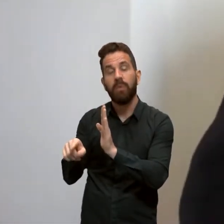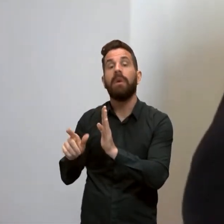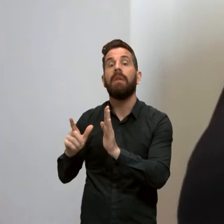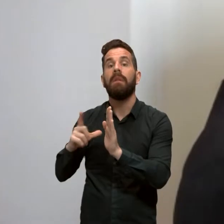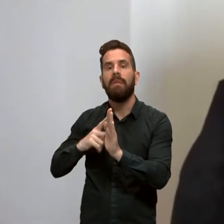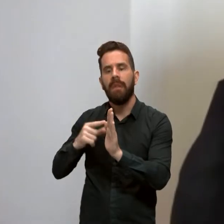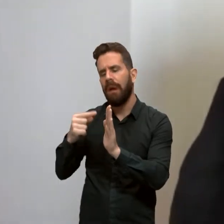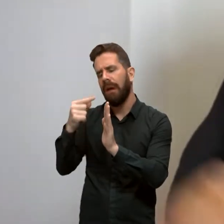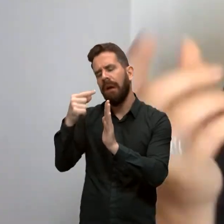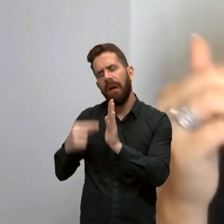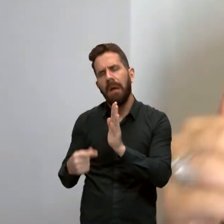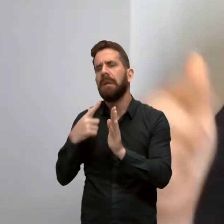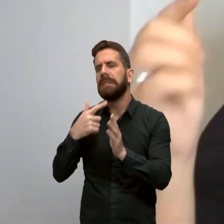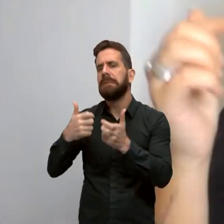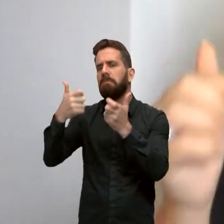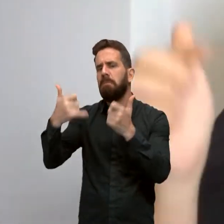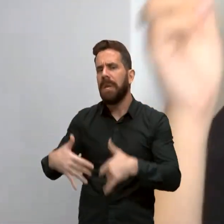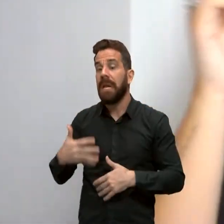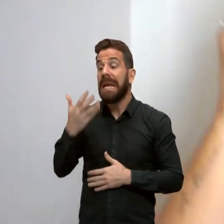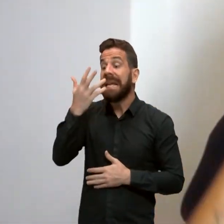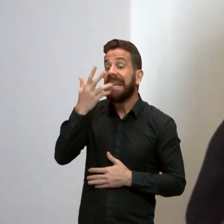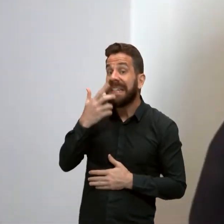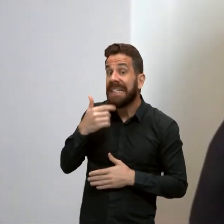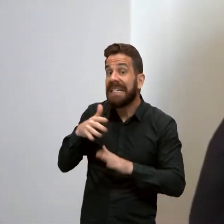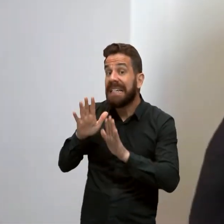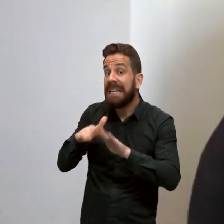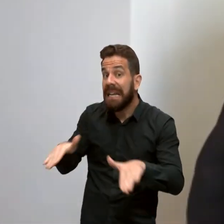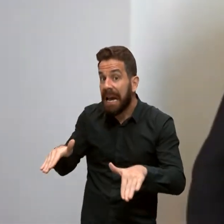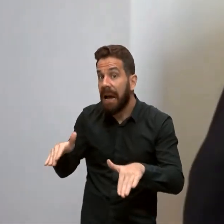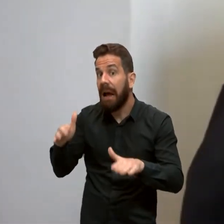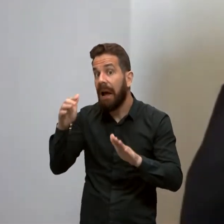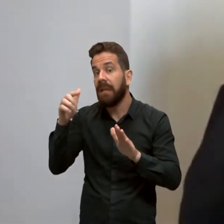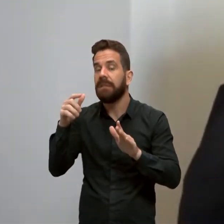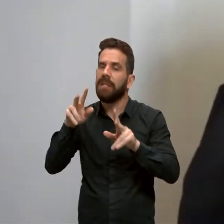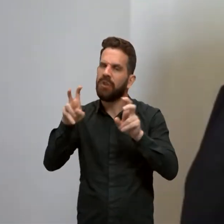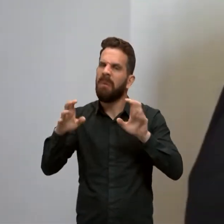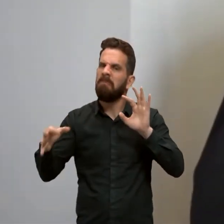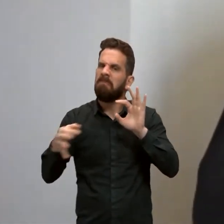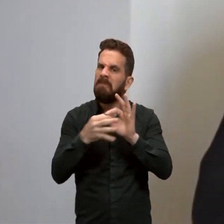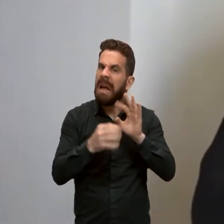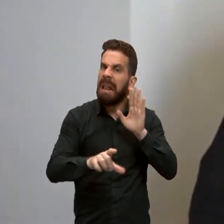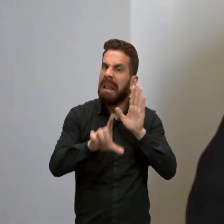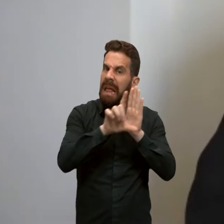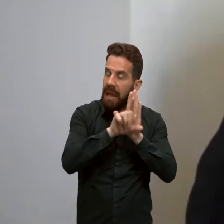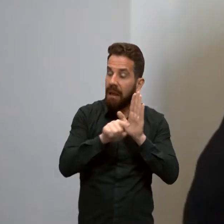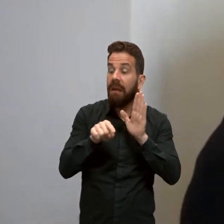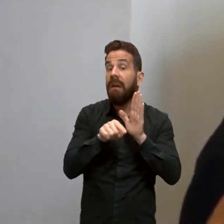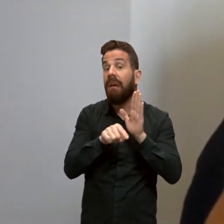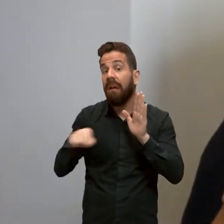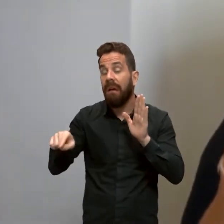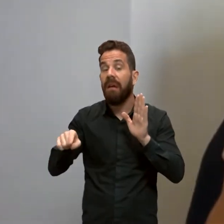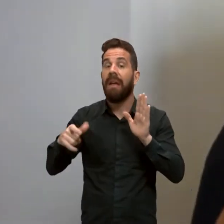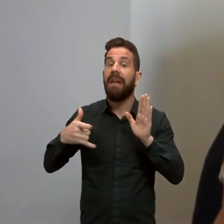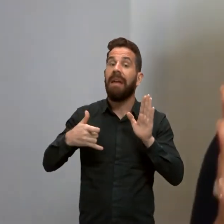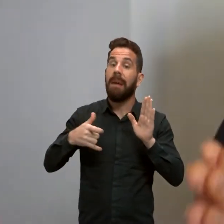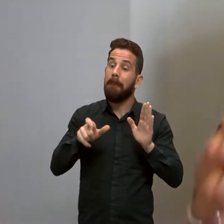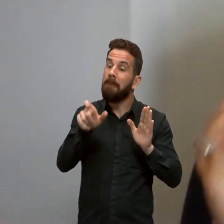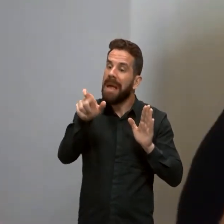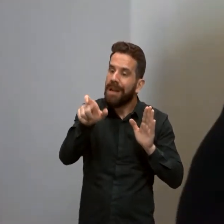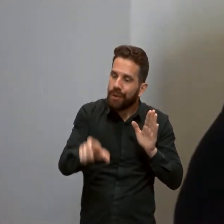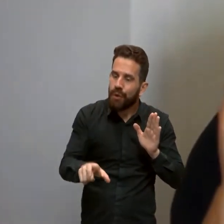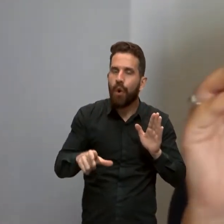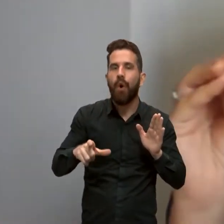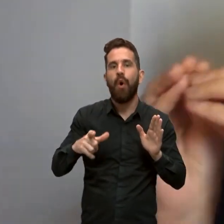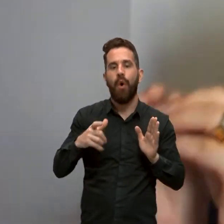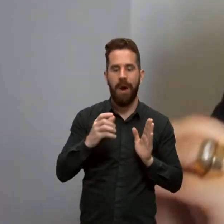considera-se criança, para efeitos da lei, a pessoa que possui até 12 anos de